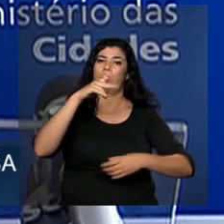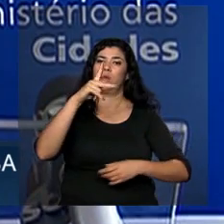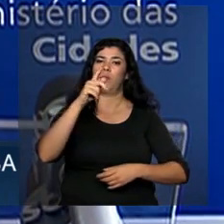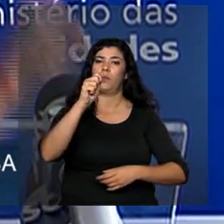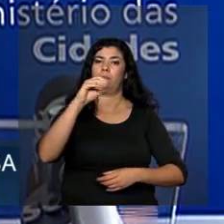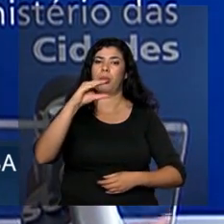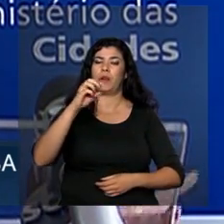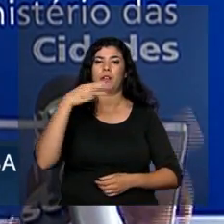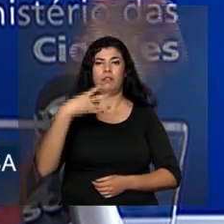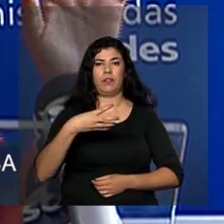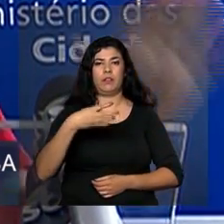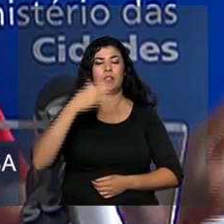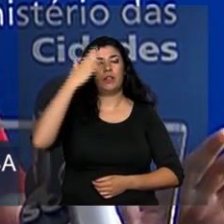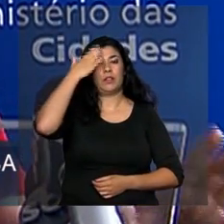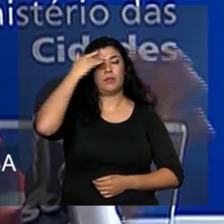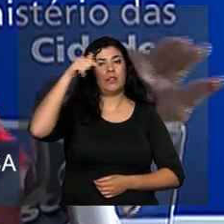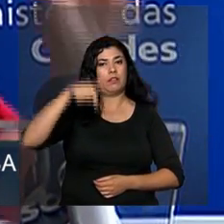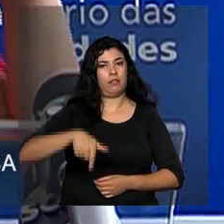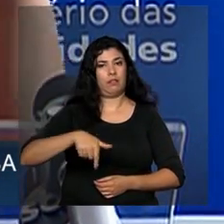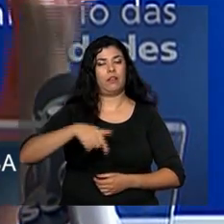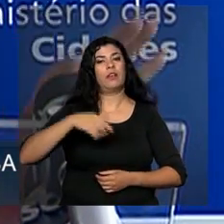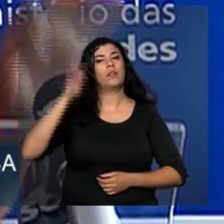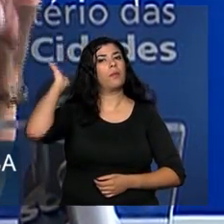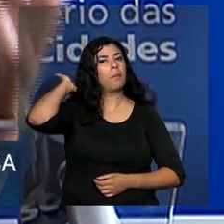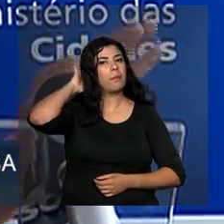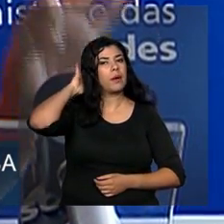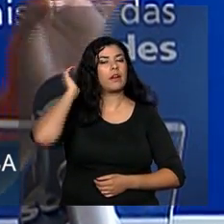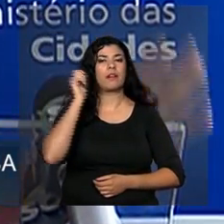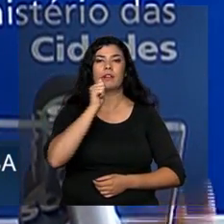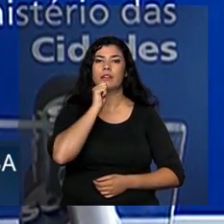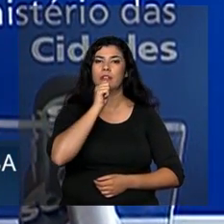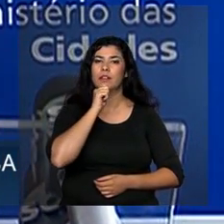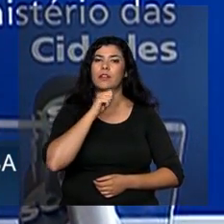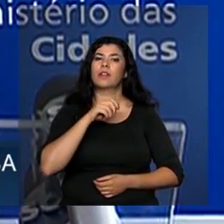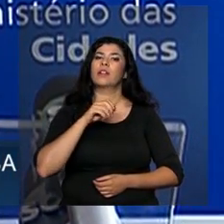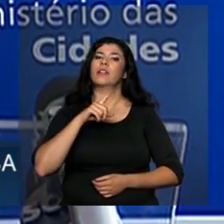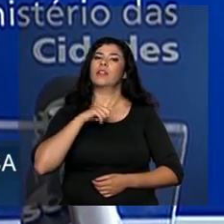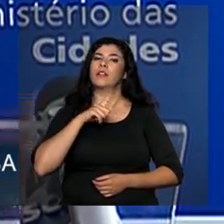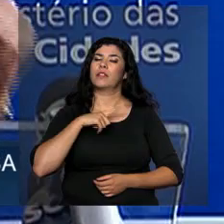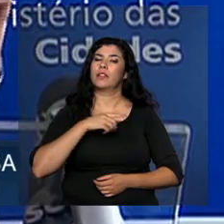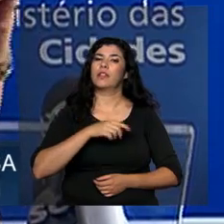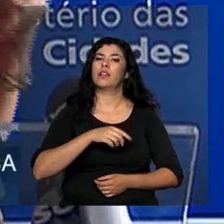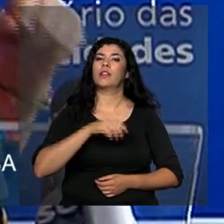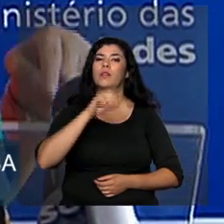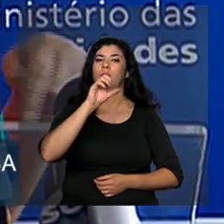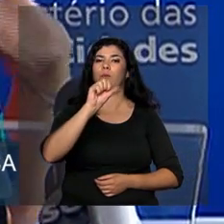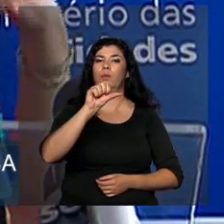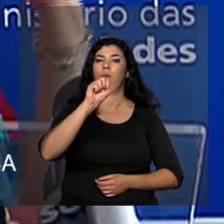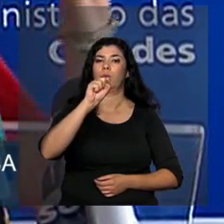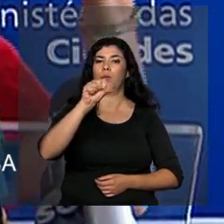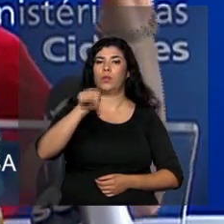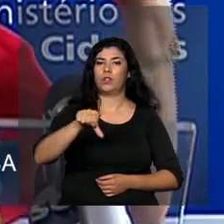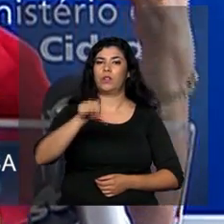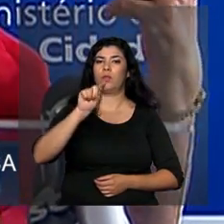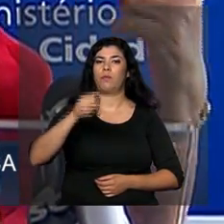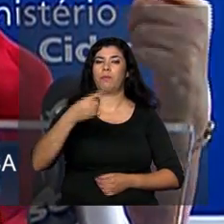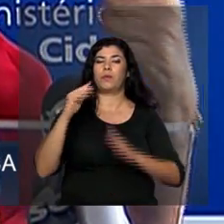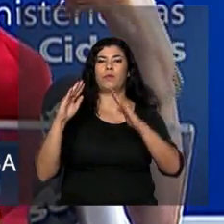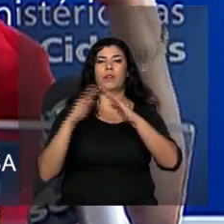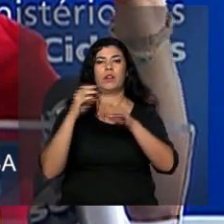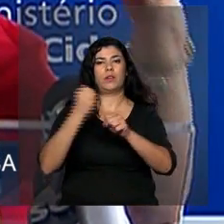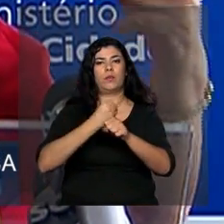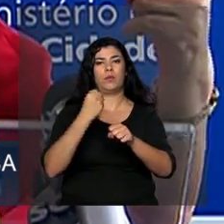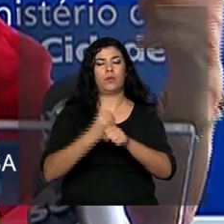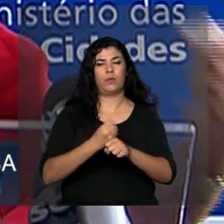saiba, no Pará, ainda tem 89 mil em construção. Nós abrimos o Minha Casa Minha Vida